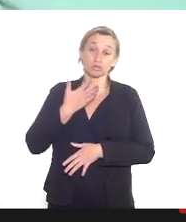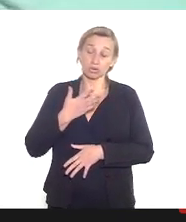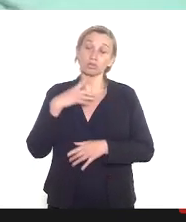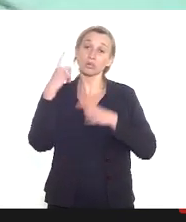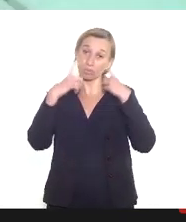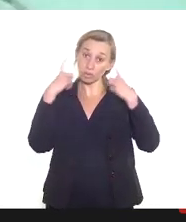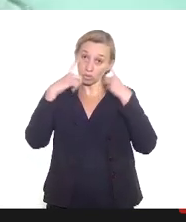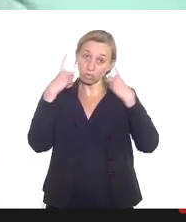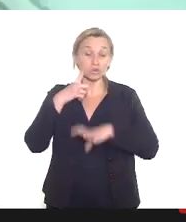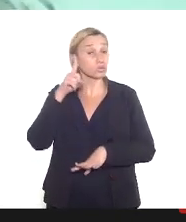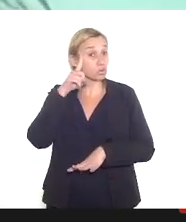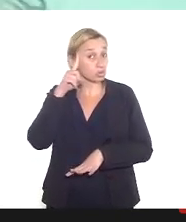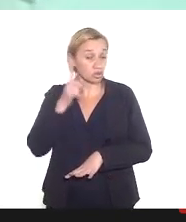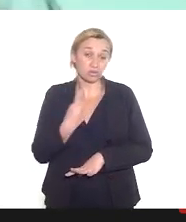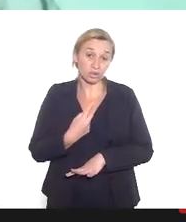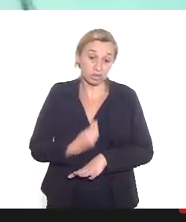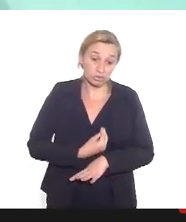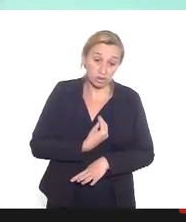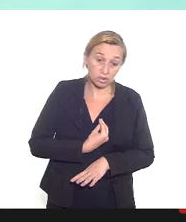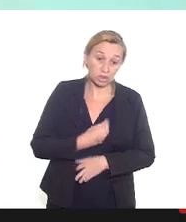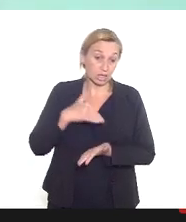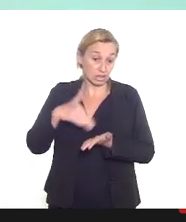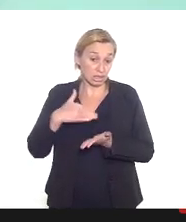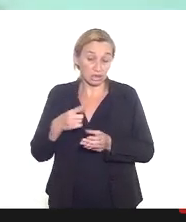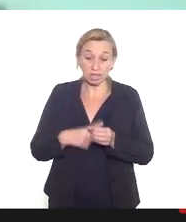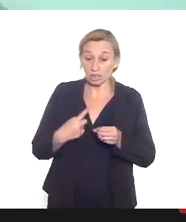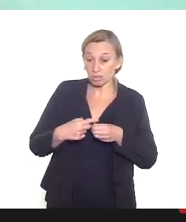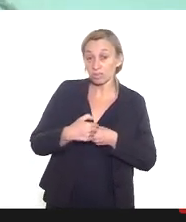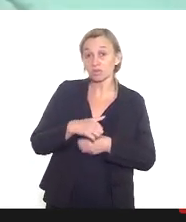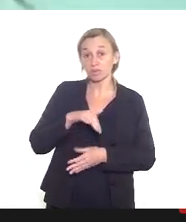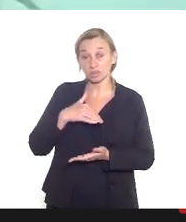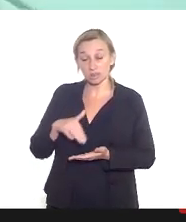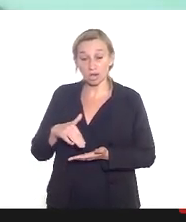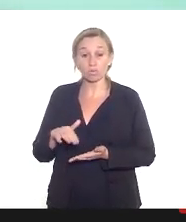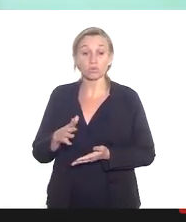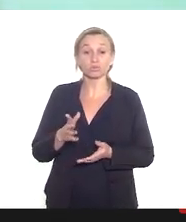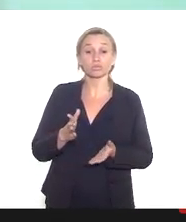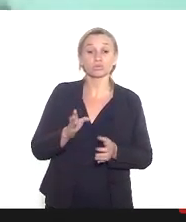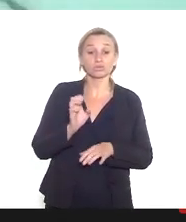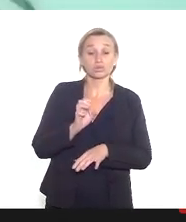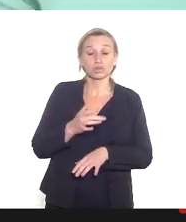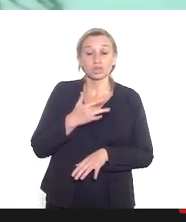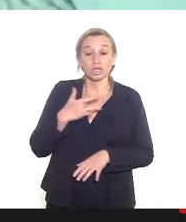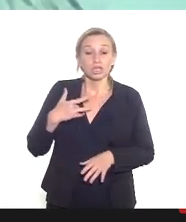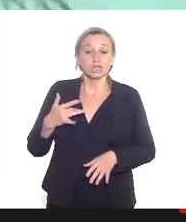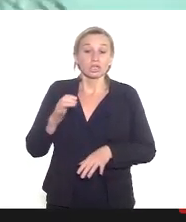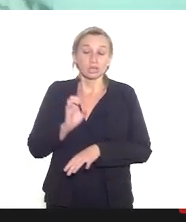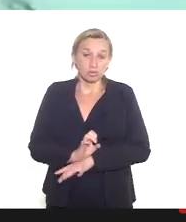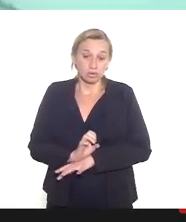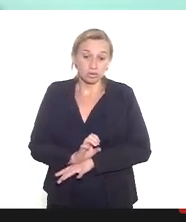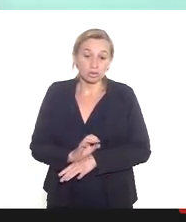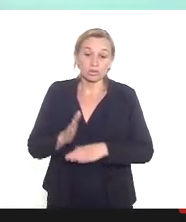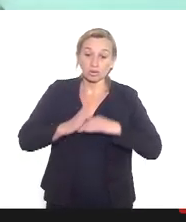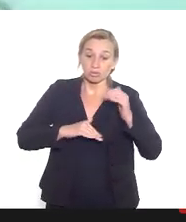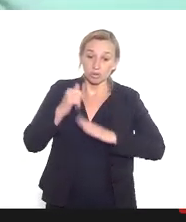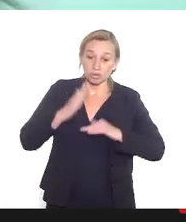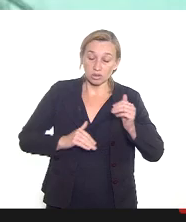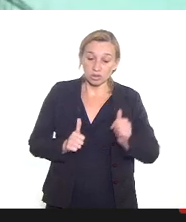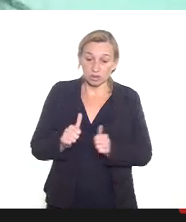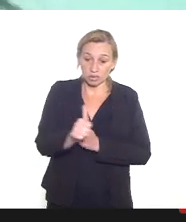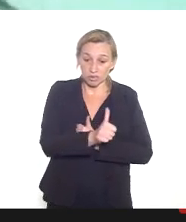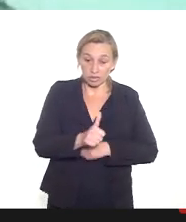preocupam tanto o nosso dia a dia né enquanto você Secretaria Municipal de Saúde Estadual pensou e profissionais a